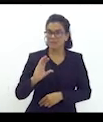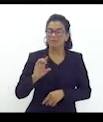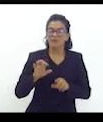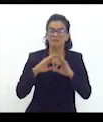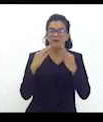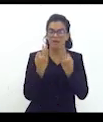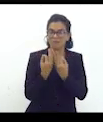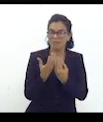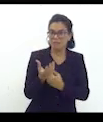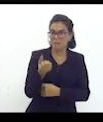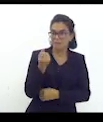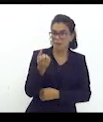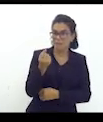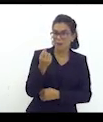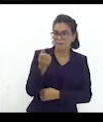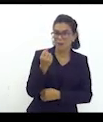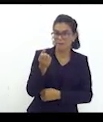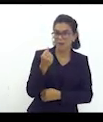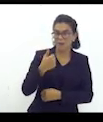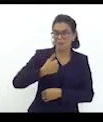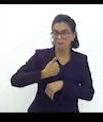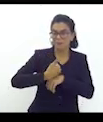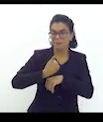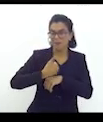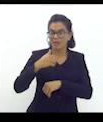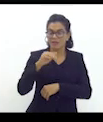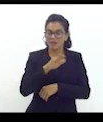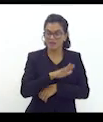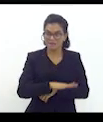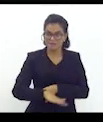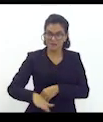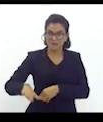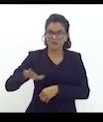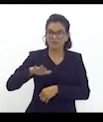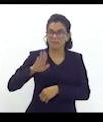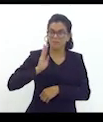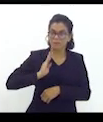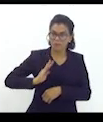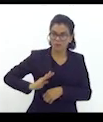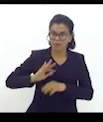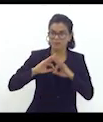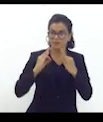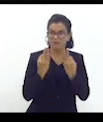Famílias beneficiárias do benefício Primeira Infância do programa Bolsa Família.